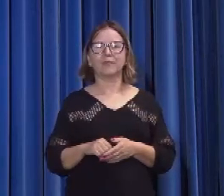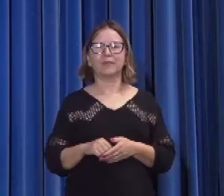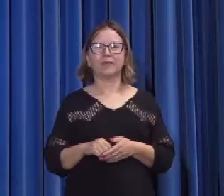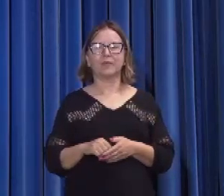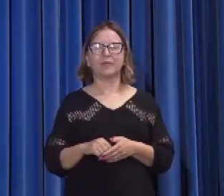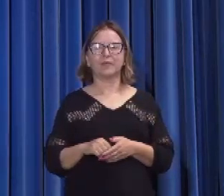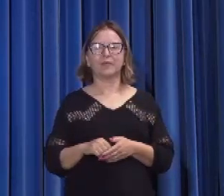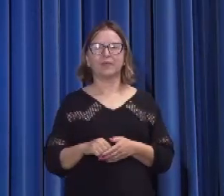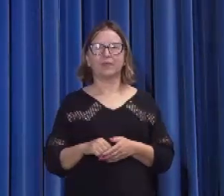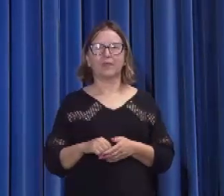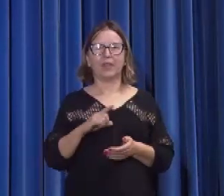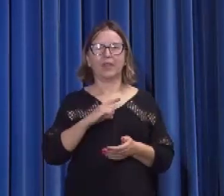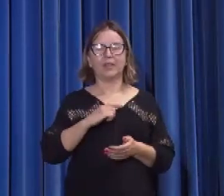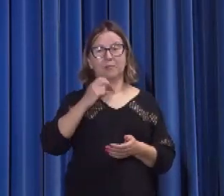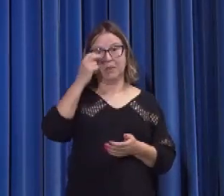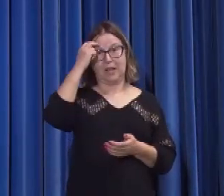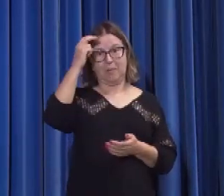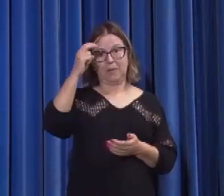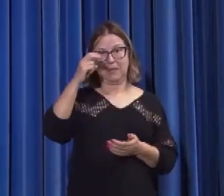resistir.